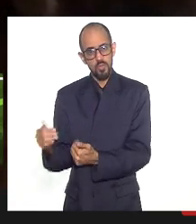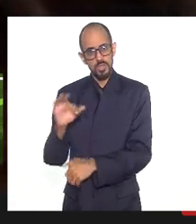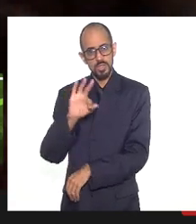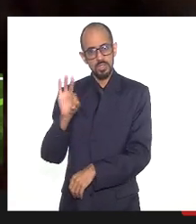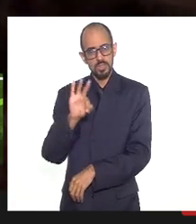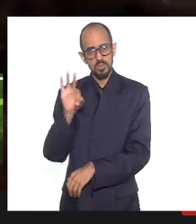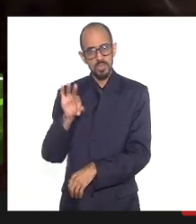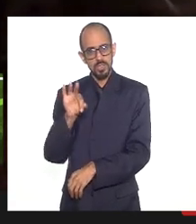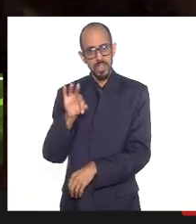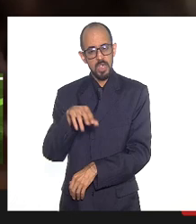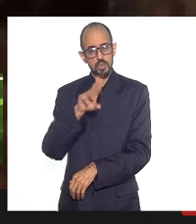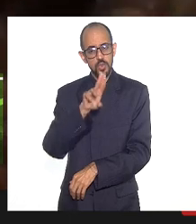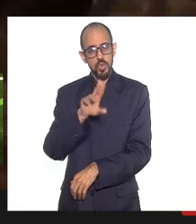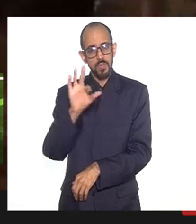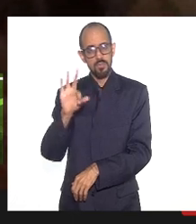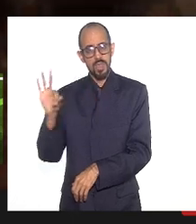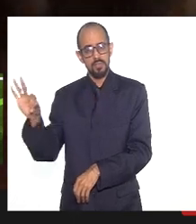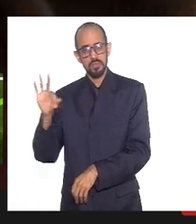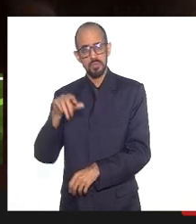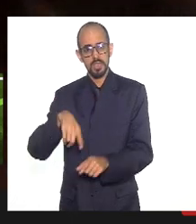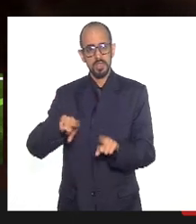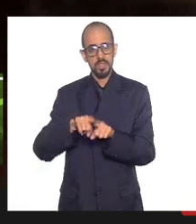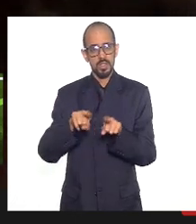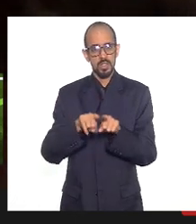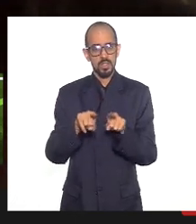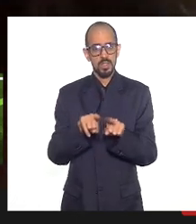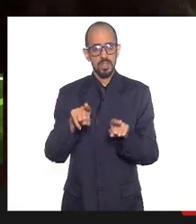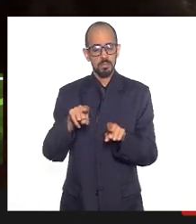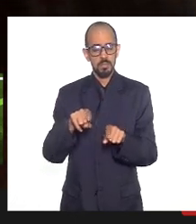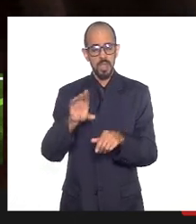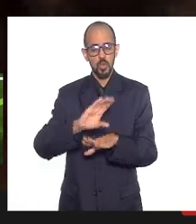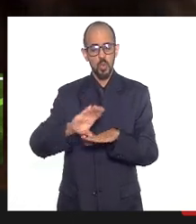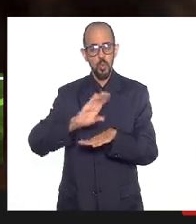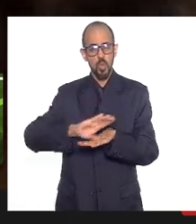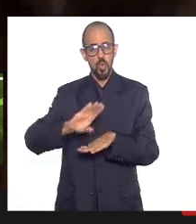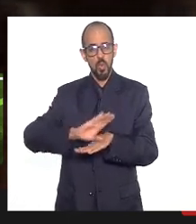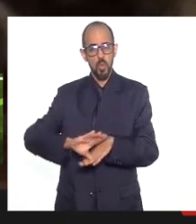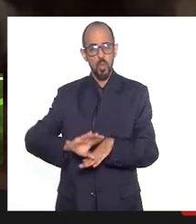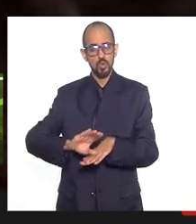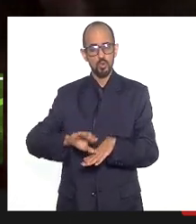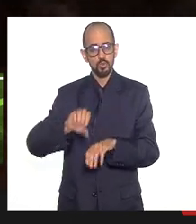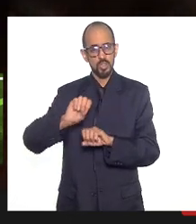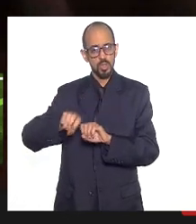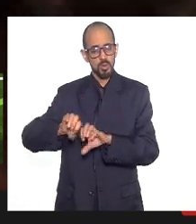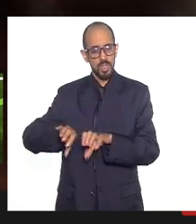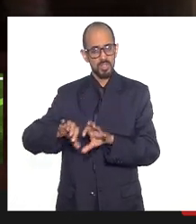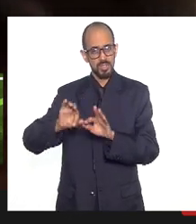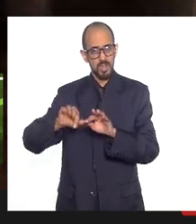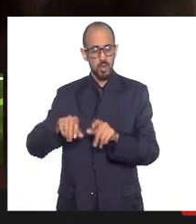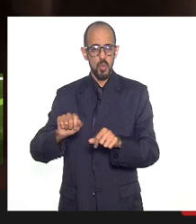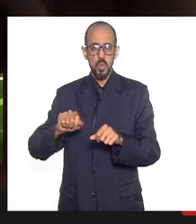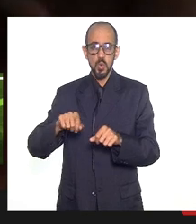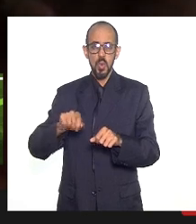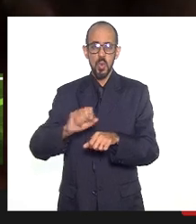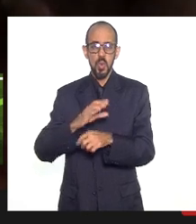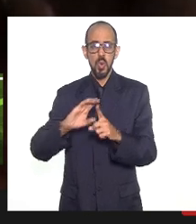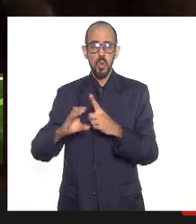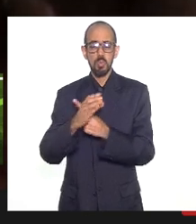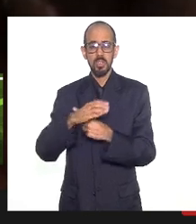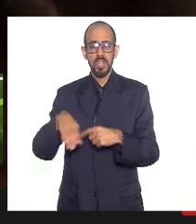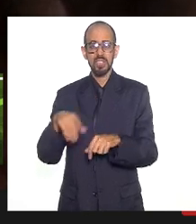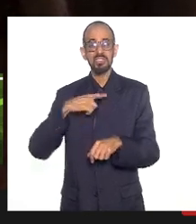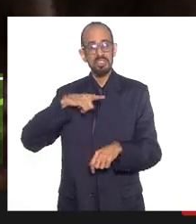Federal Rural do Rio de Janeiro, no curso de educação no campo. O Quilombo tem vários professores